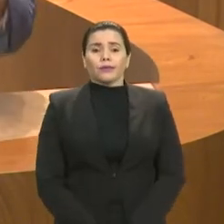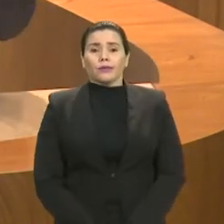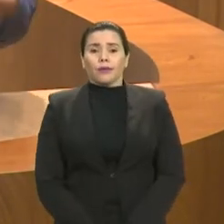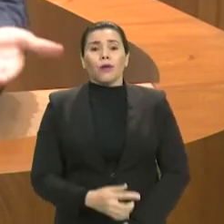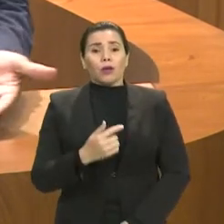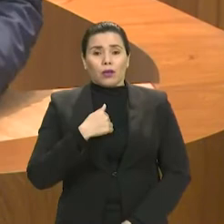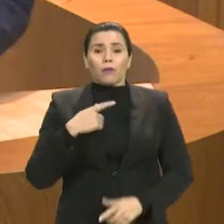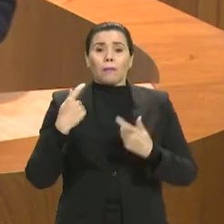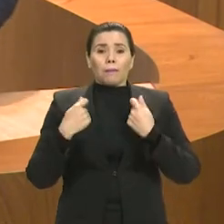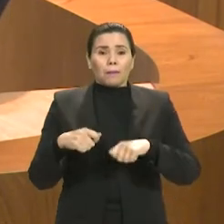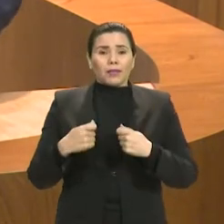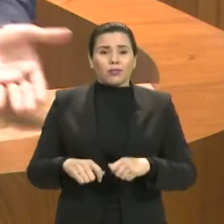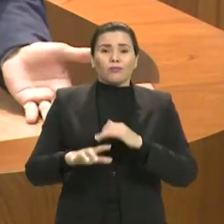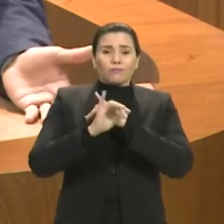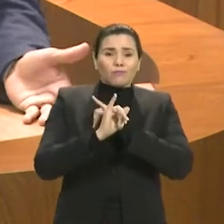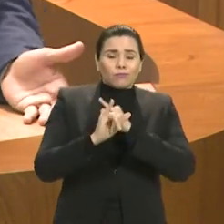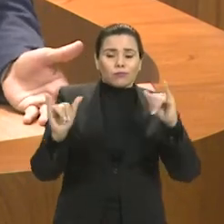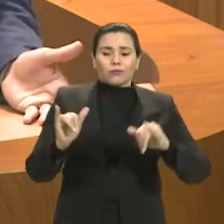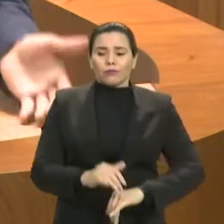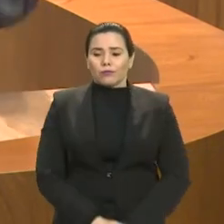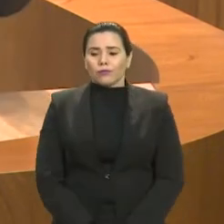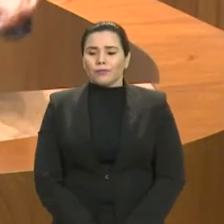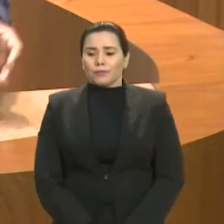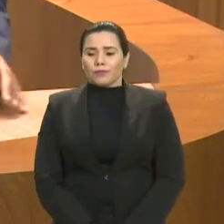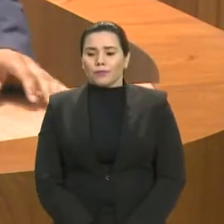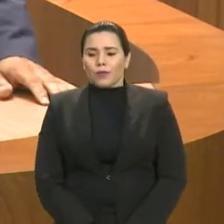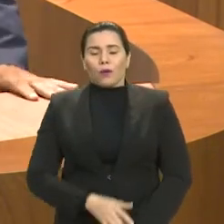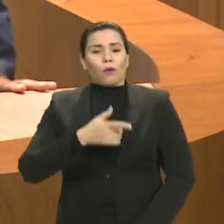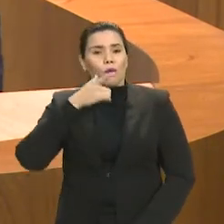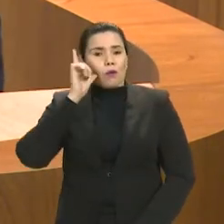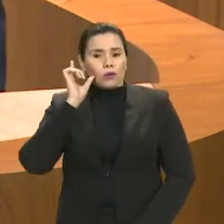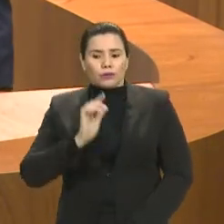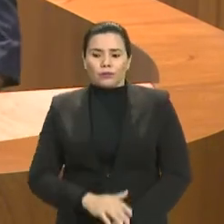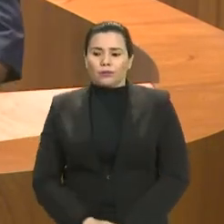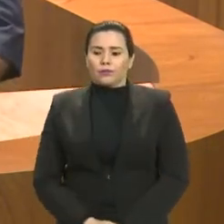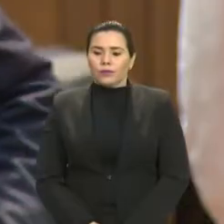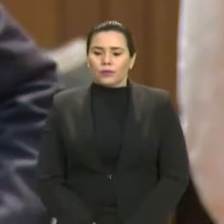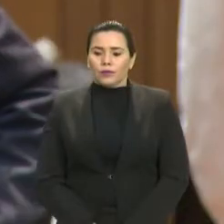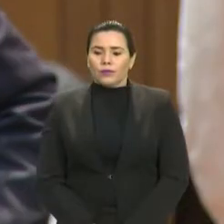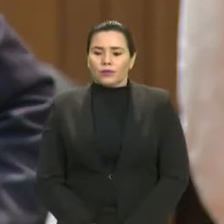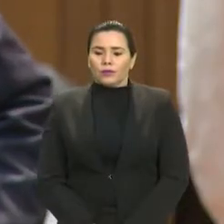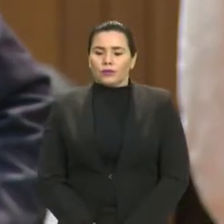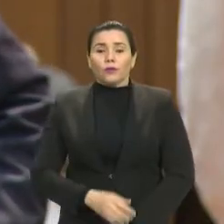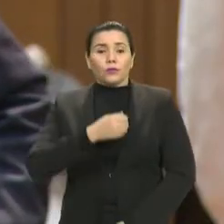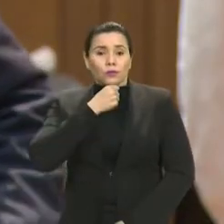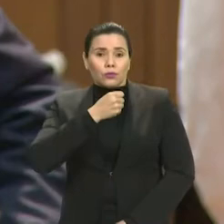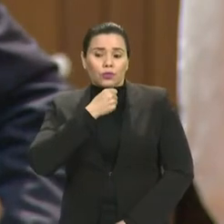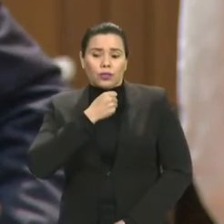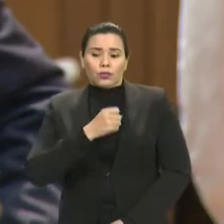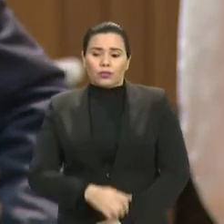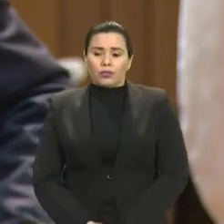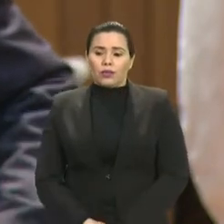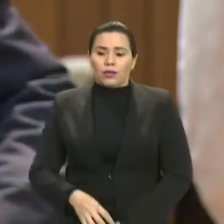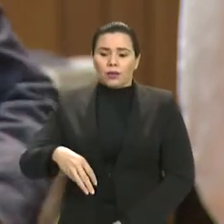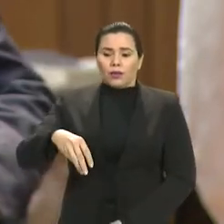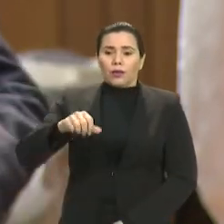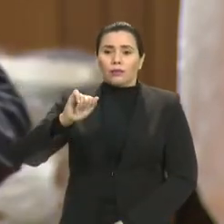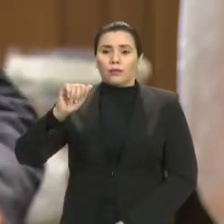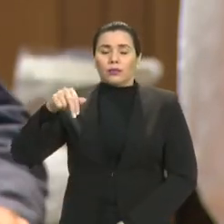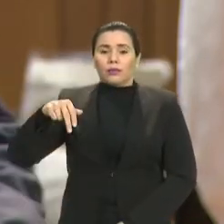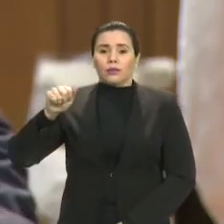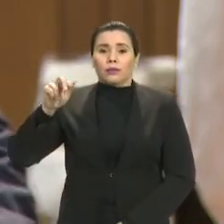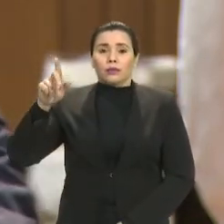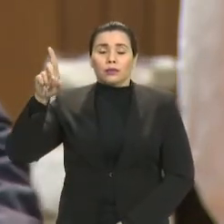Até foi alvo de embate desnecessário. Ontem eu fui convidado pelo jornalista Minardi, programa